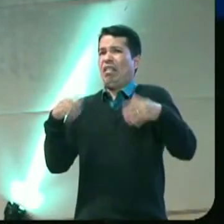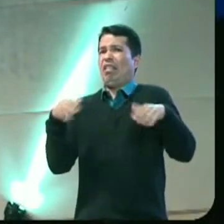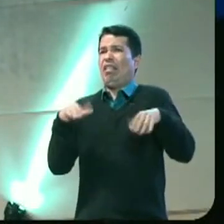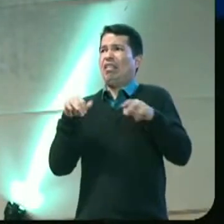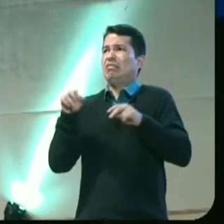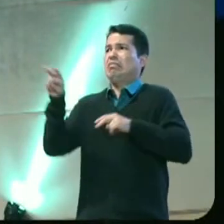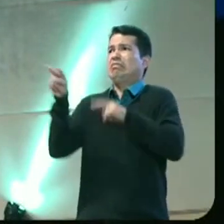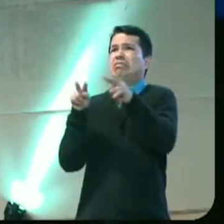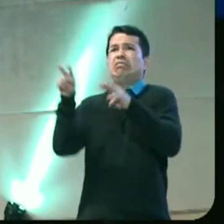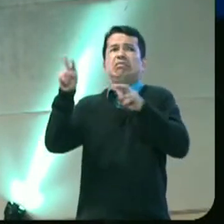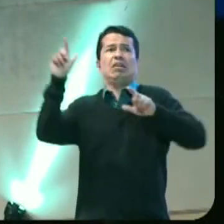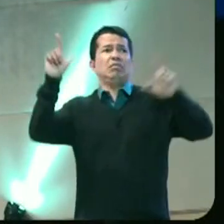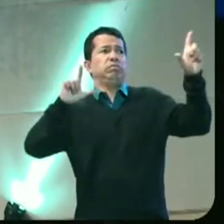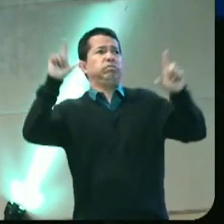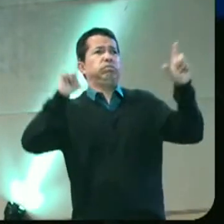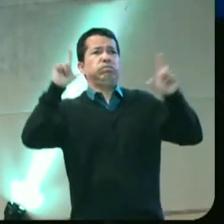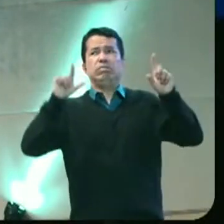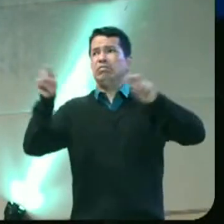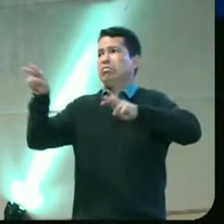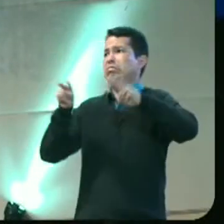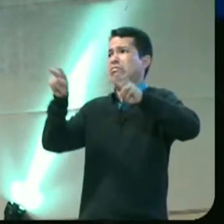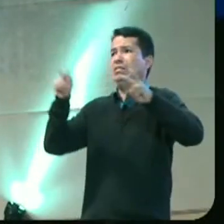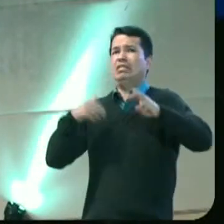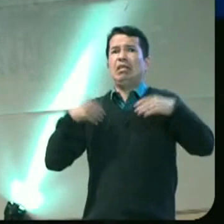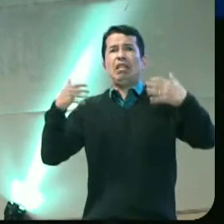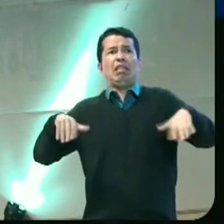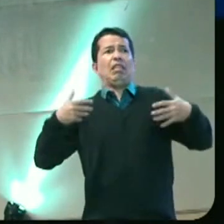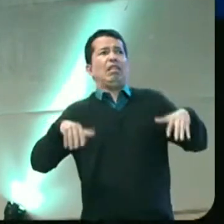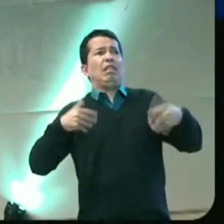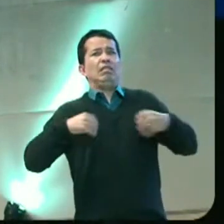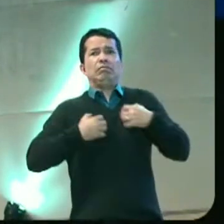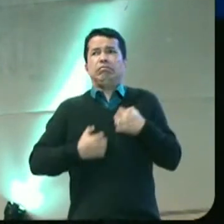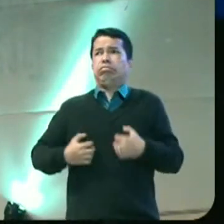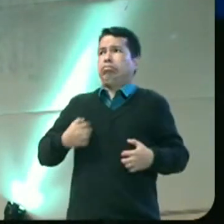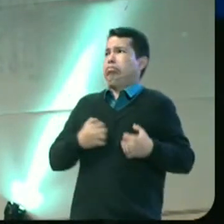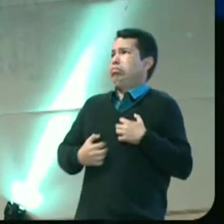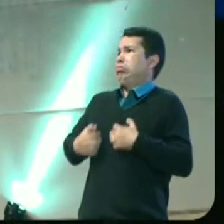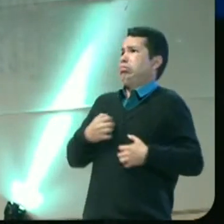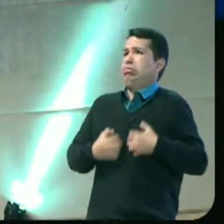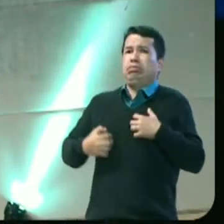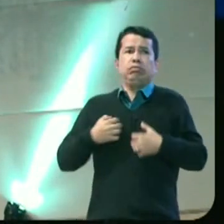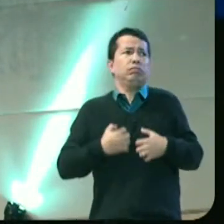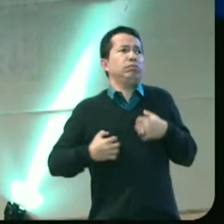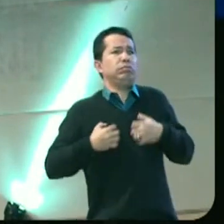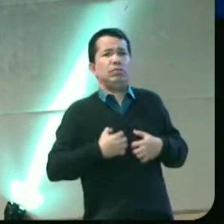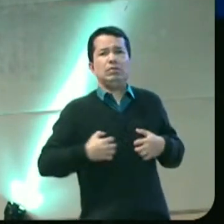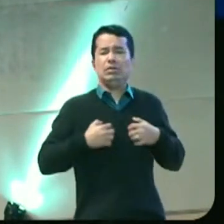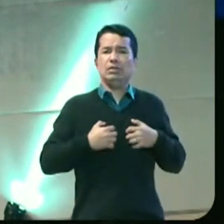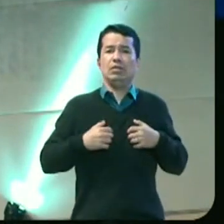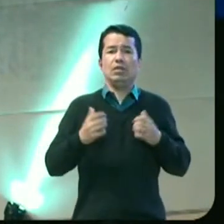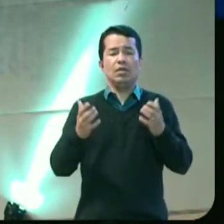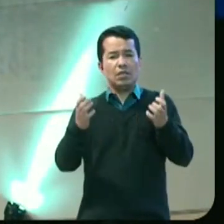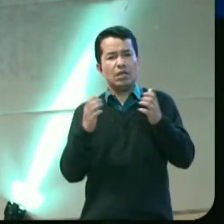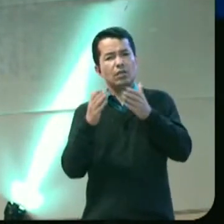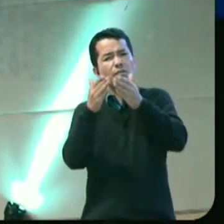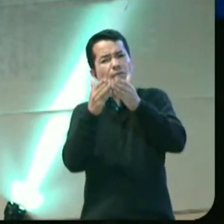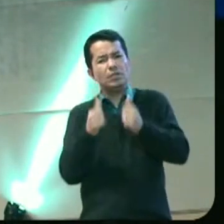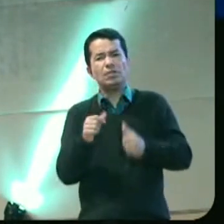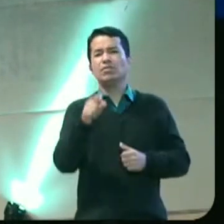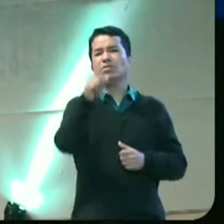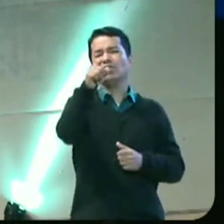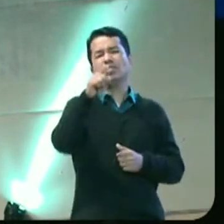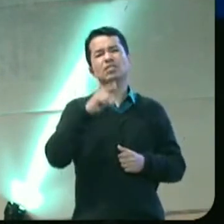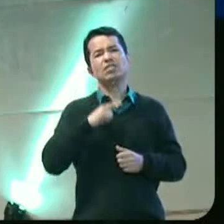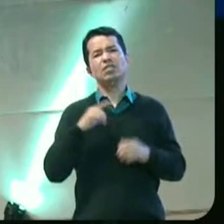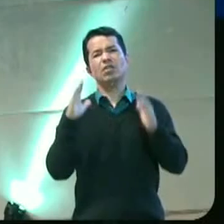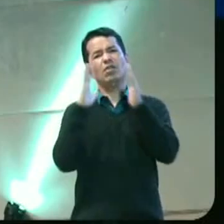as notícias, estou ficando angustiado, não tenho tanta fé. Então eu quero te convidar a fazer uma simples oração.